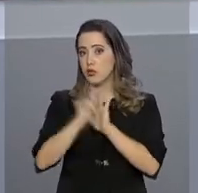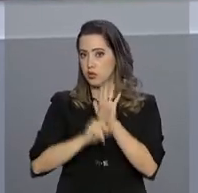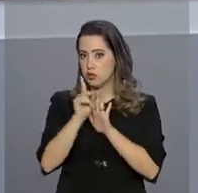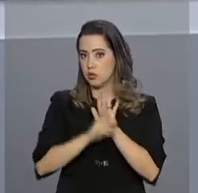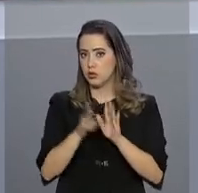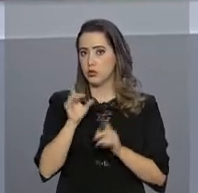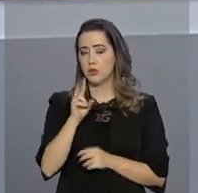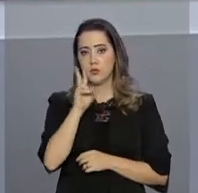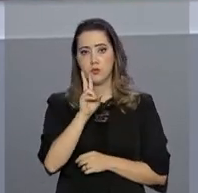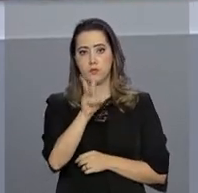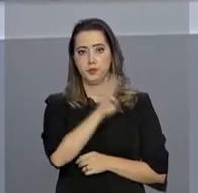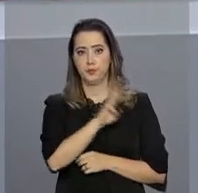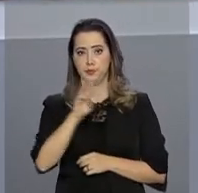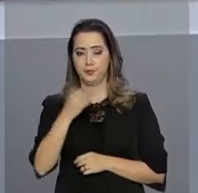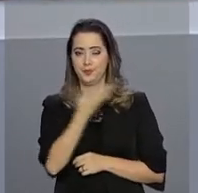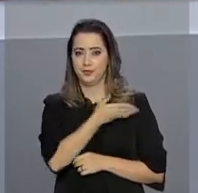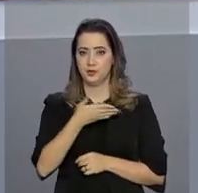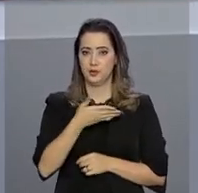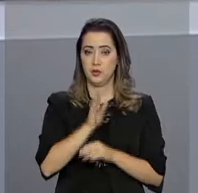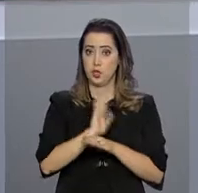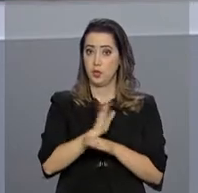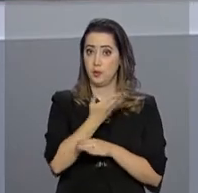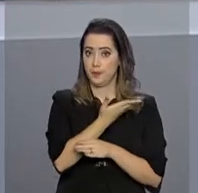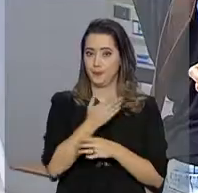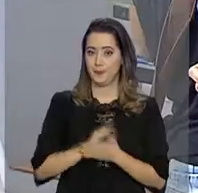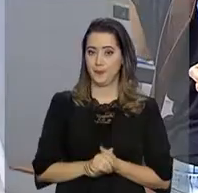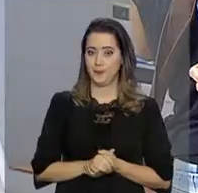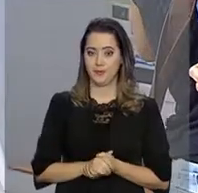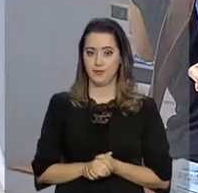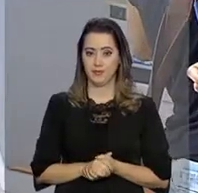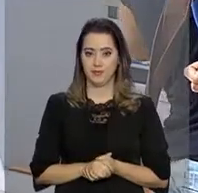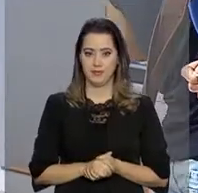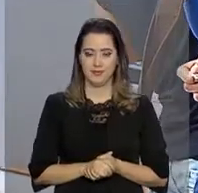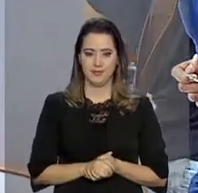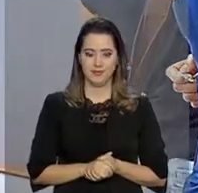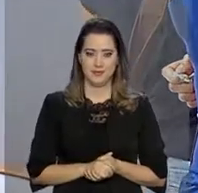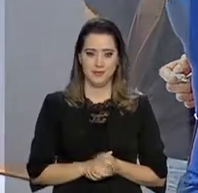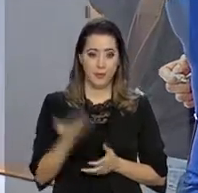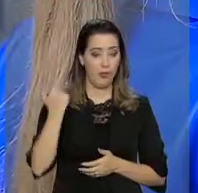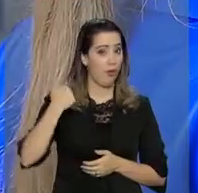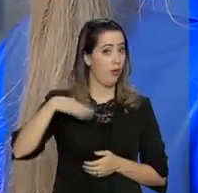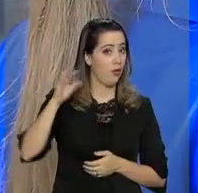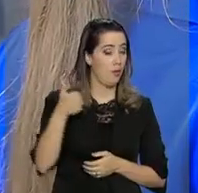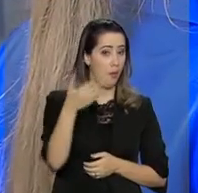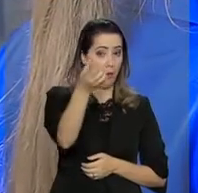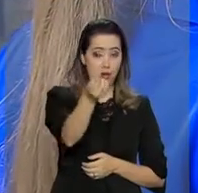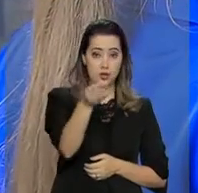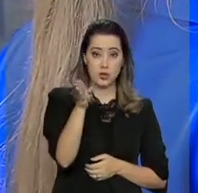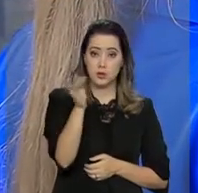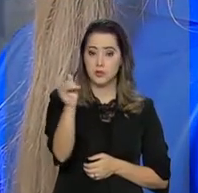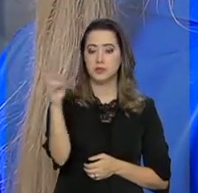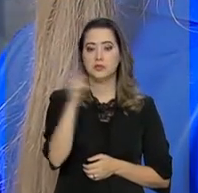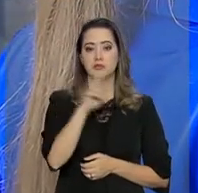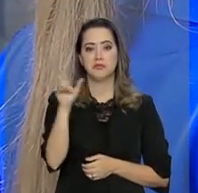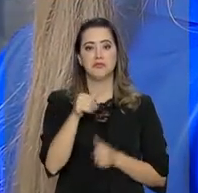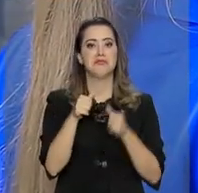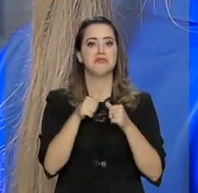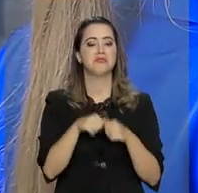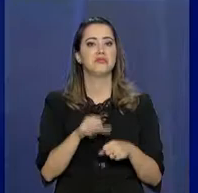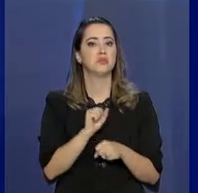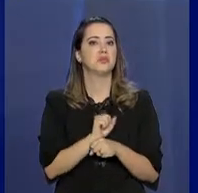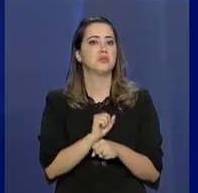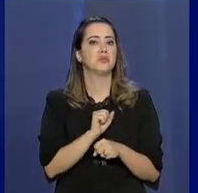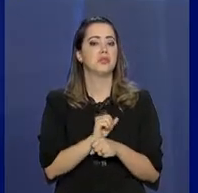um deles assista à reportagem de pablo mundinho mais de 16 bilhões de reais estão